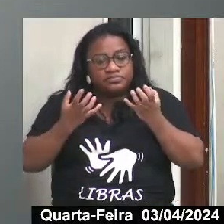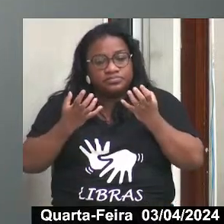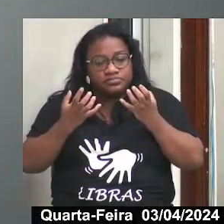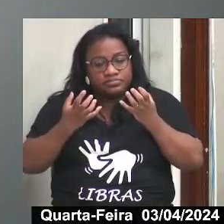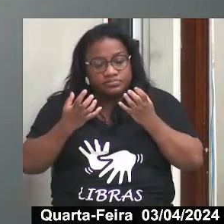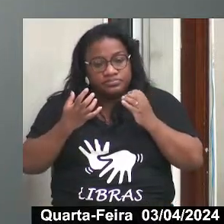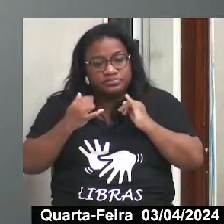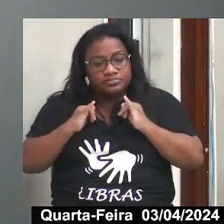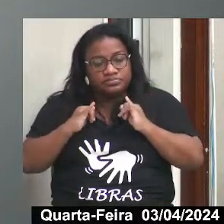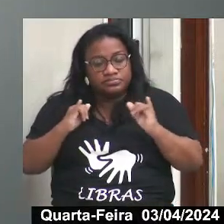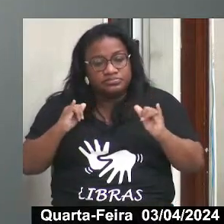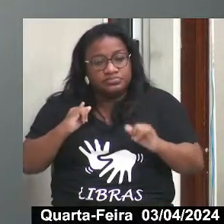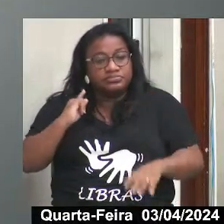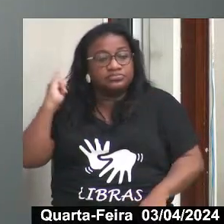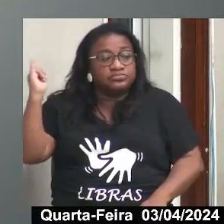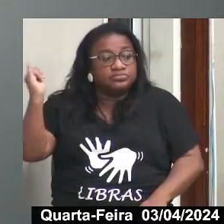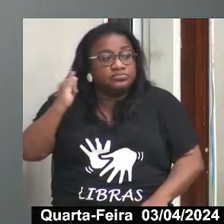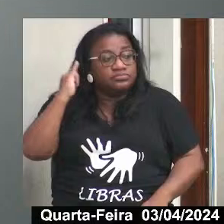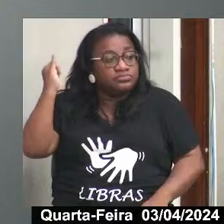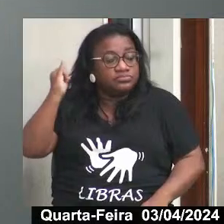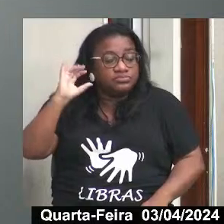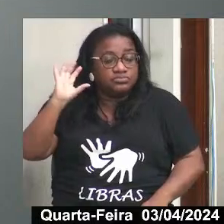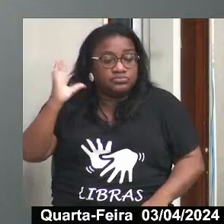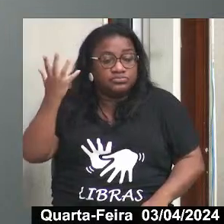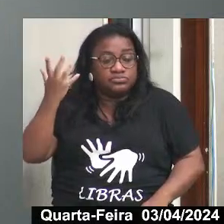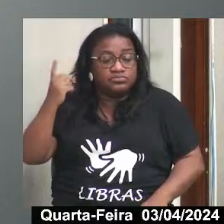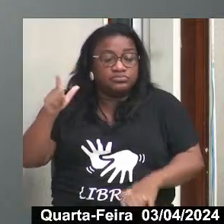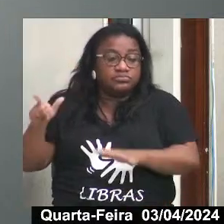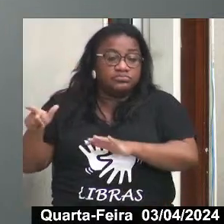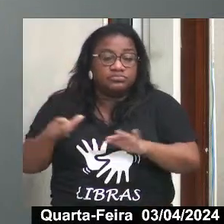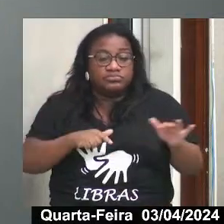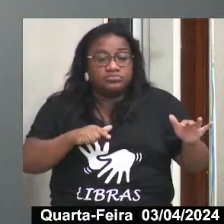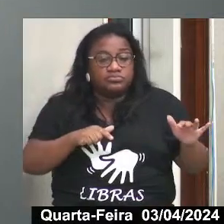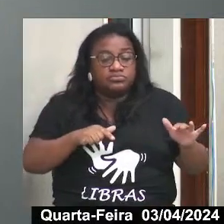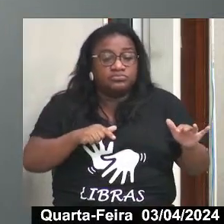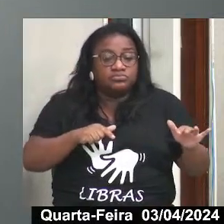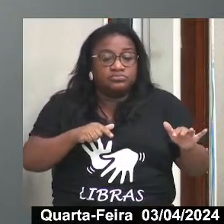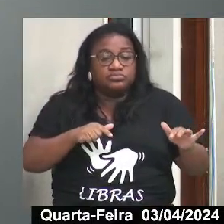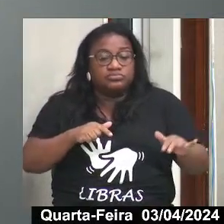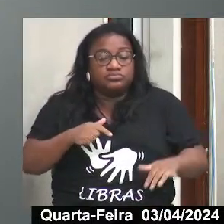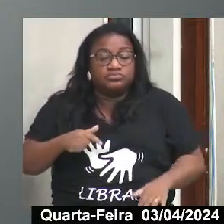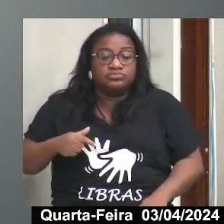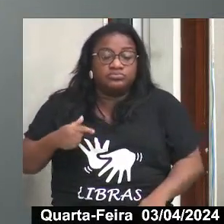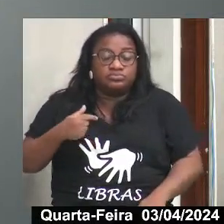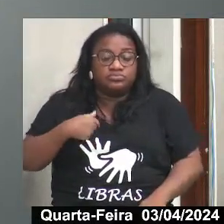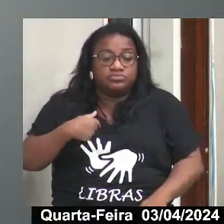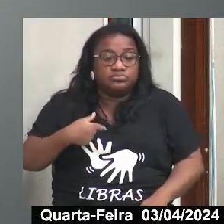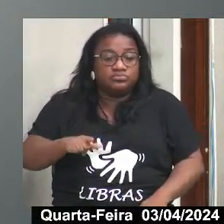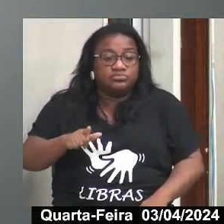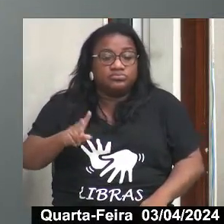falar para uma coisa importantíssima que aconteceu essa semana, né? Eu fui